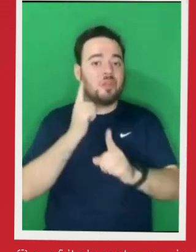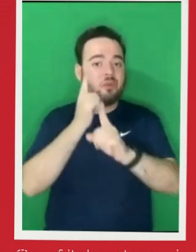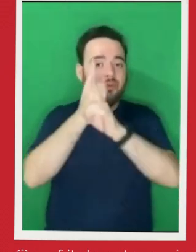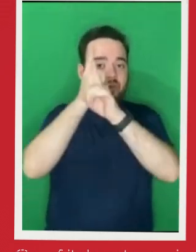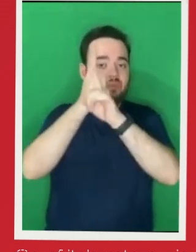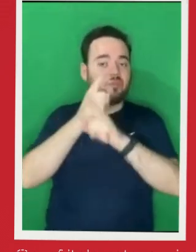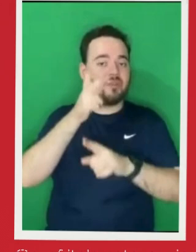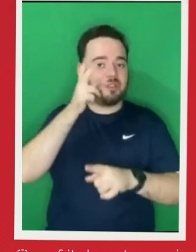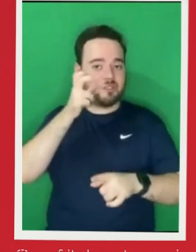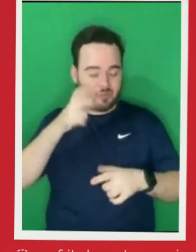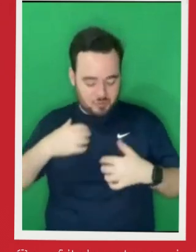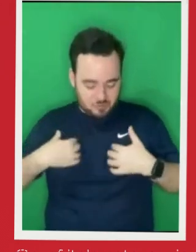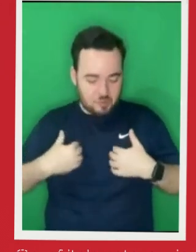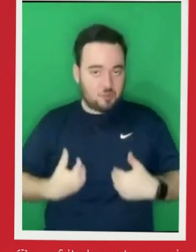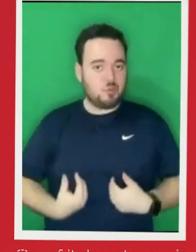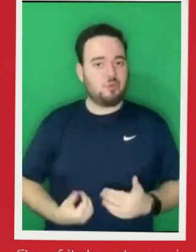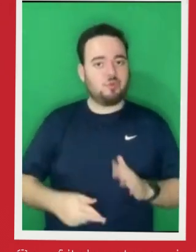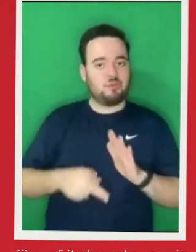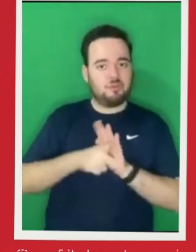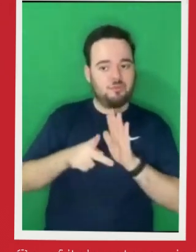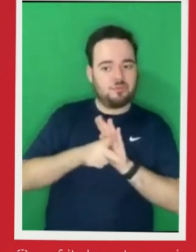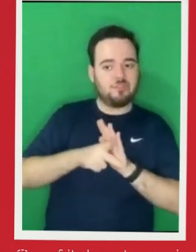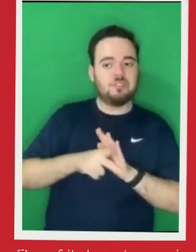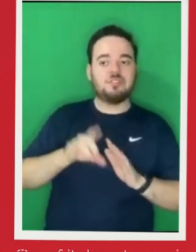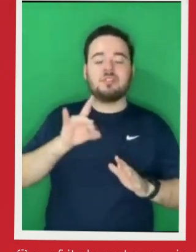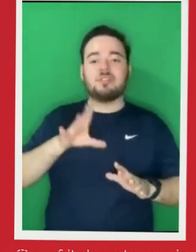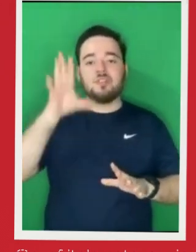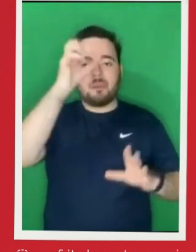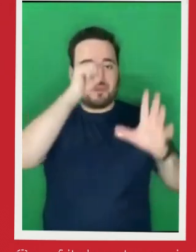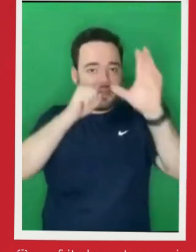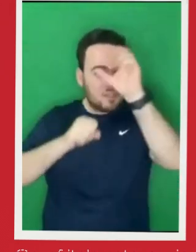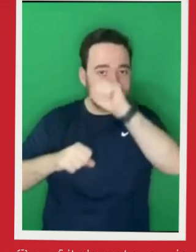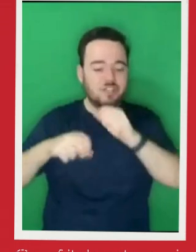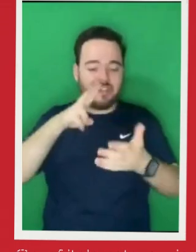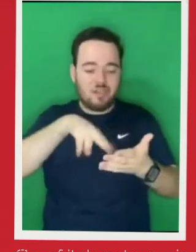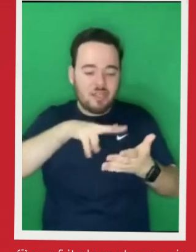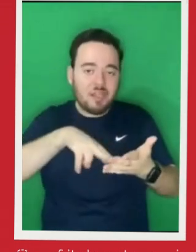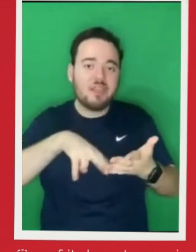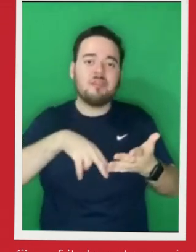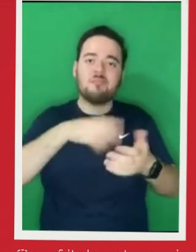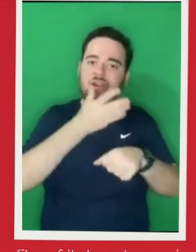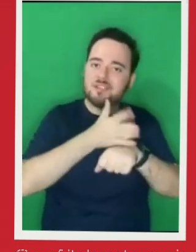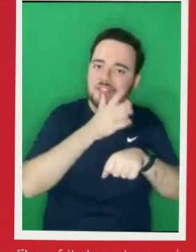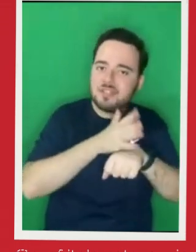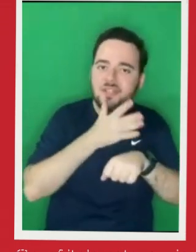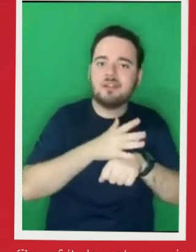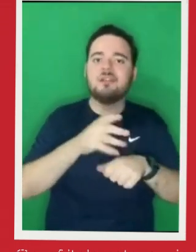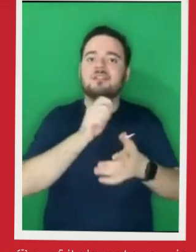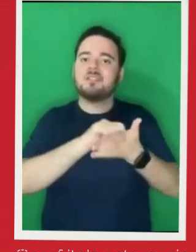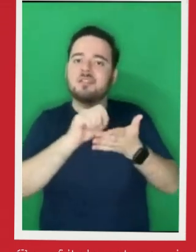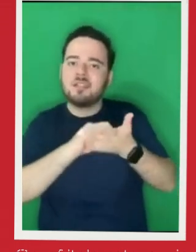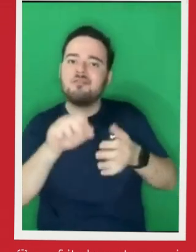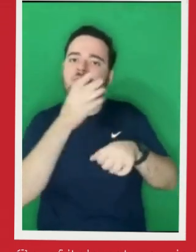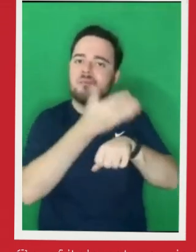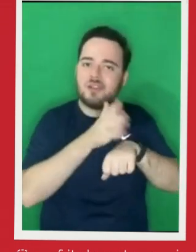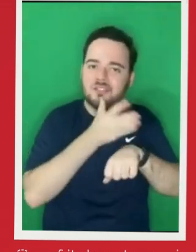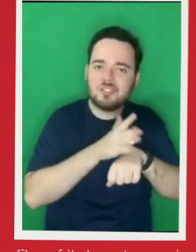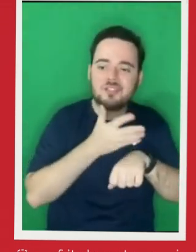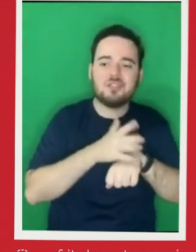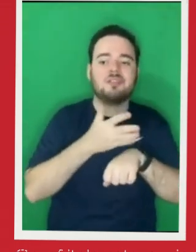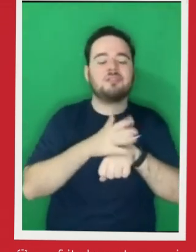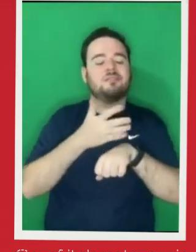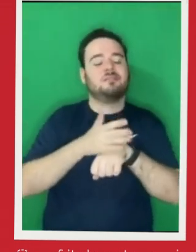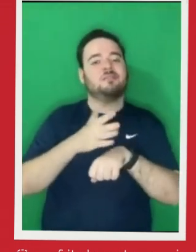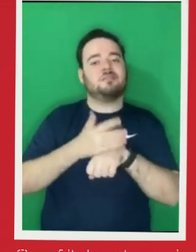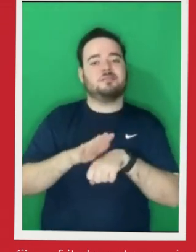do meu corpo, a gente só aprende a escrever escrevendo, só aprende a ler lendo, só aprende a escrever, né? O descanso para produzir melhor,